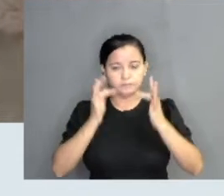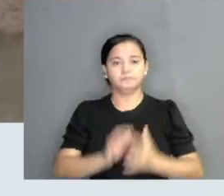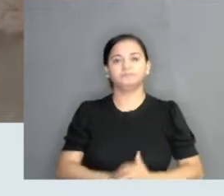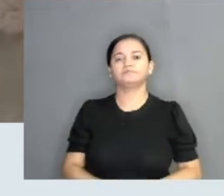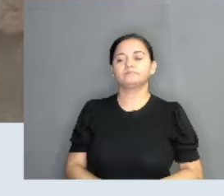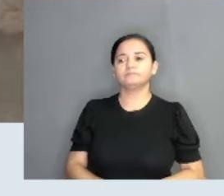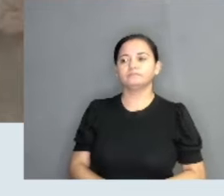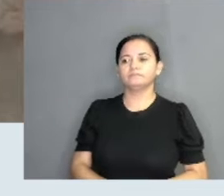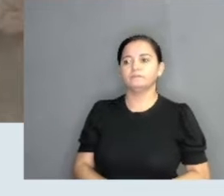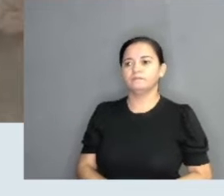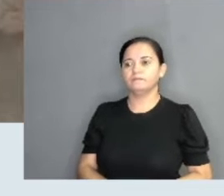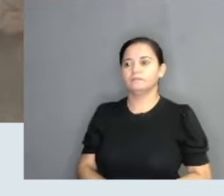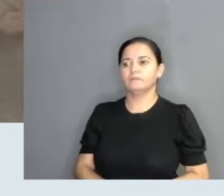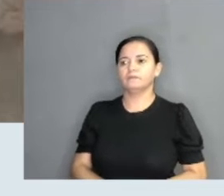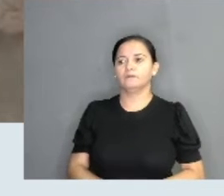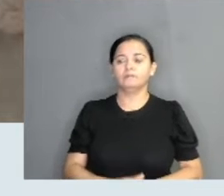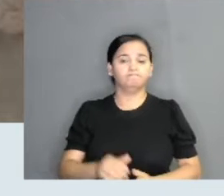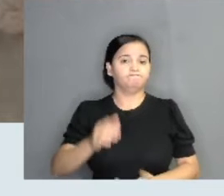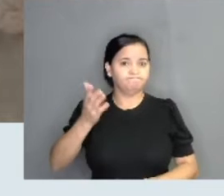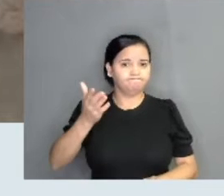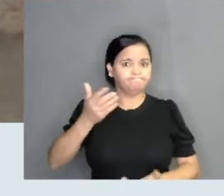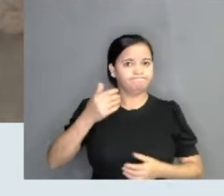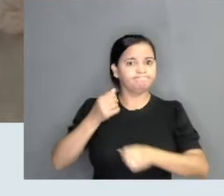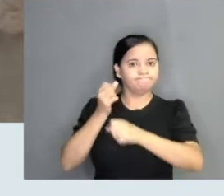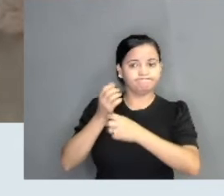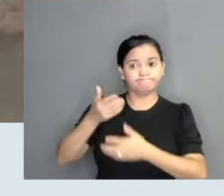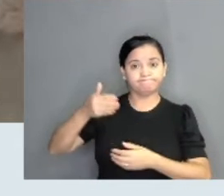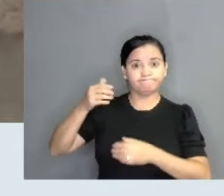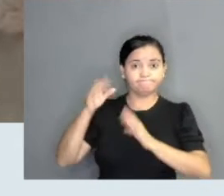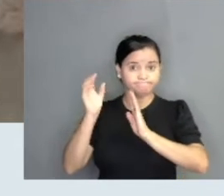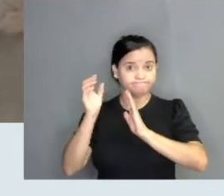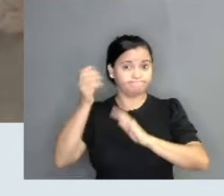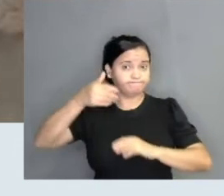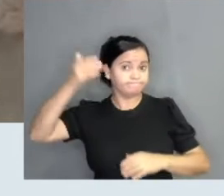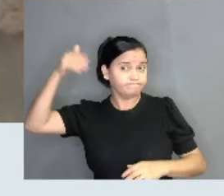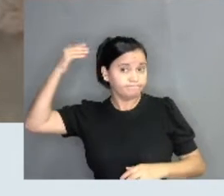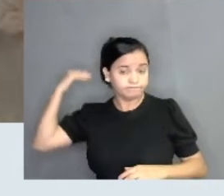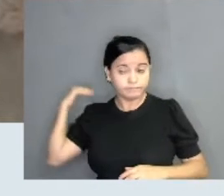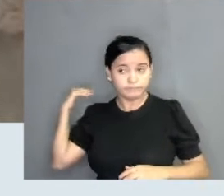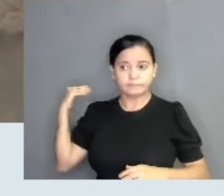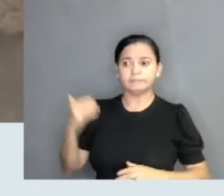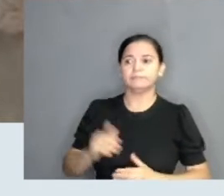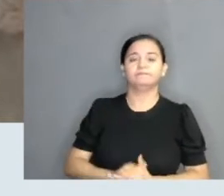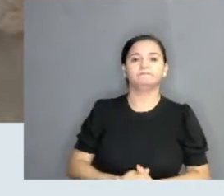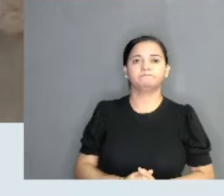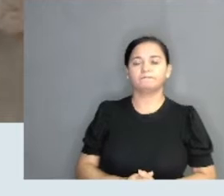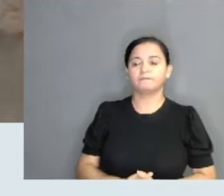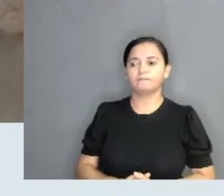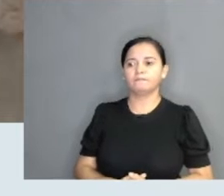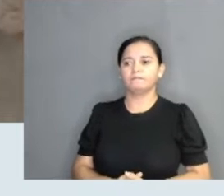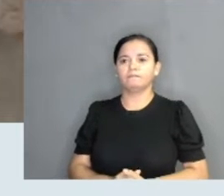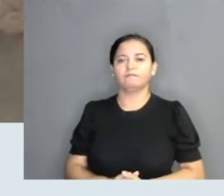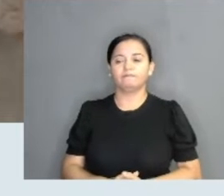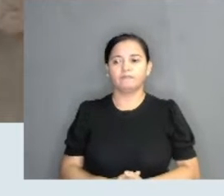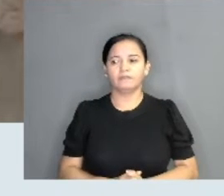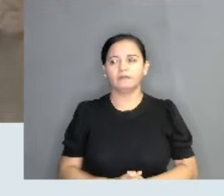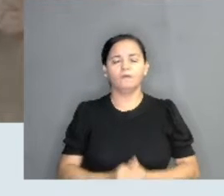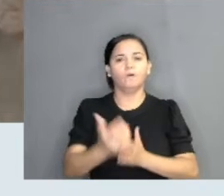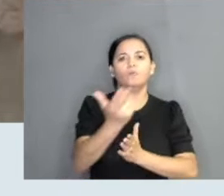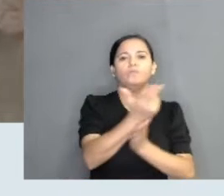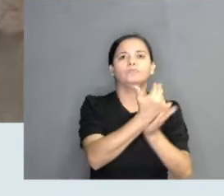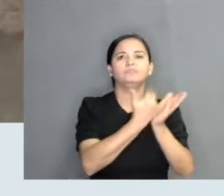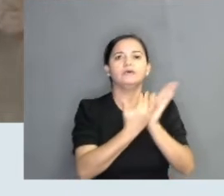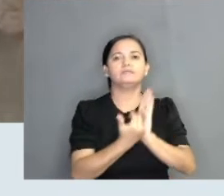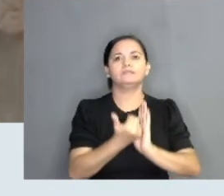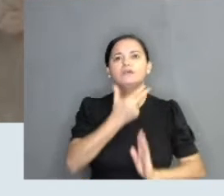Bom, na antiguidade, o desenho do homem era muito peculiar, né? A